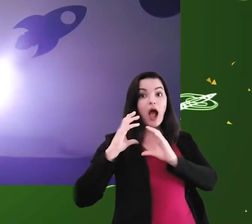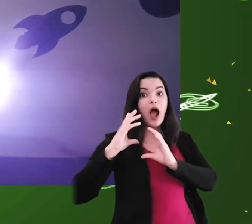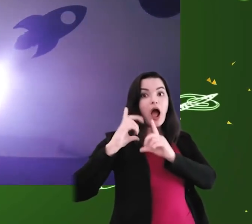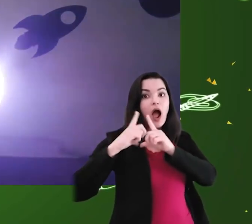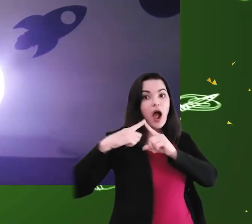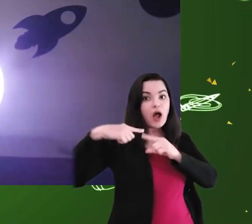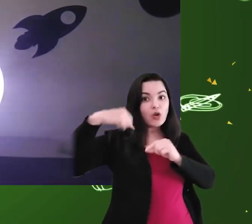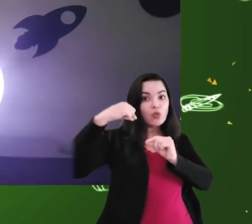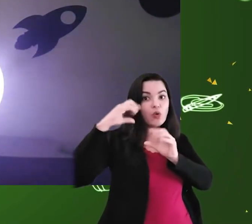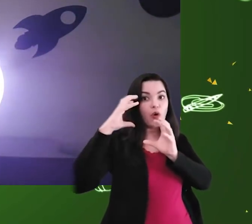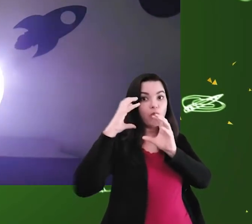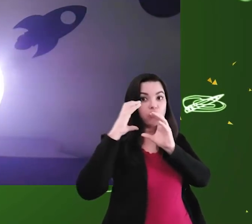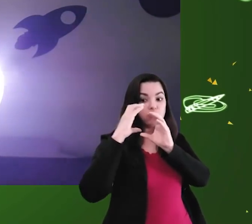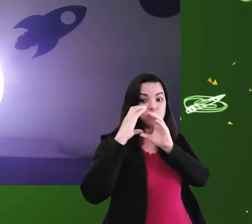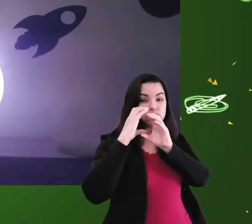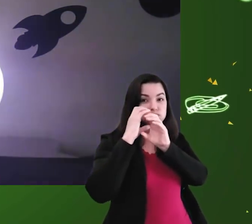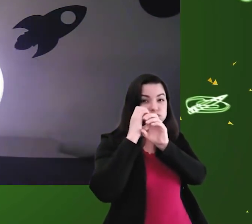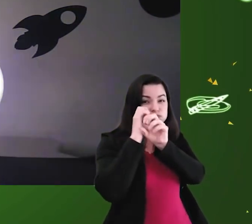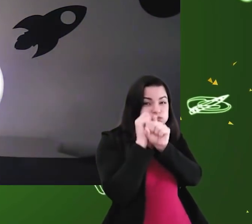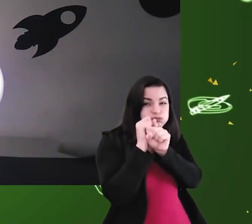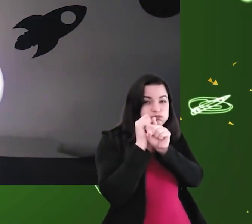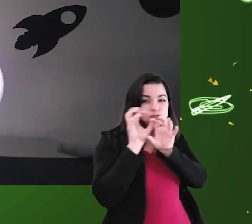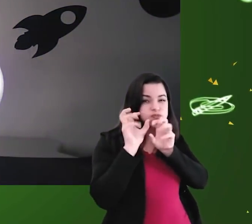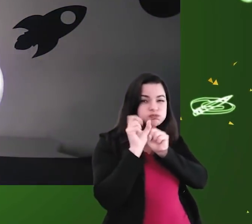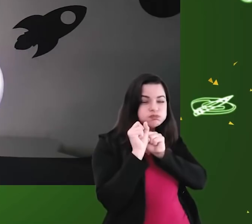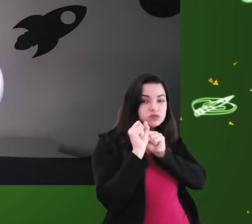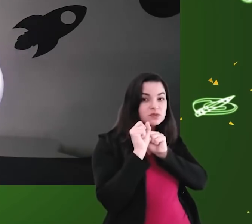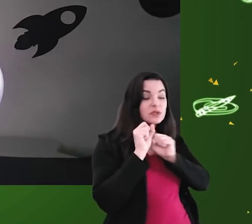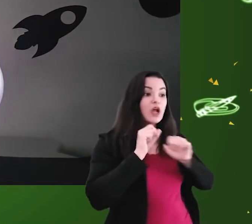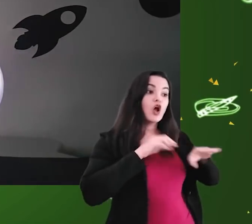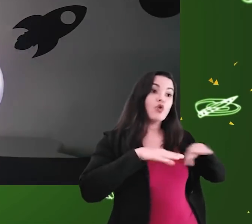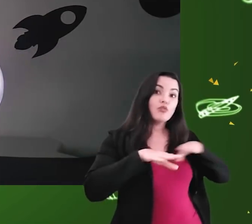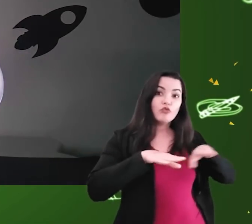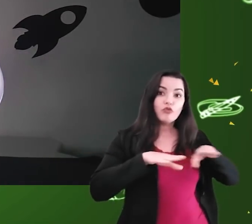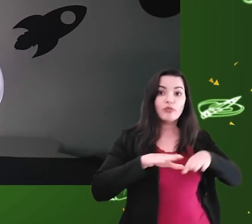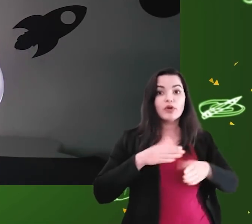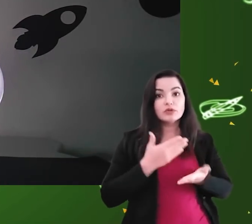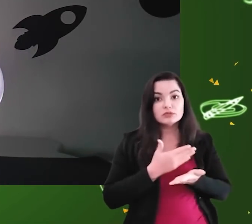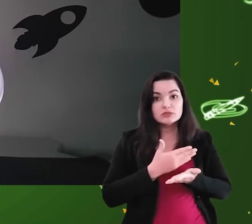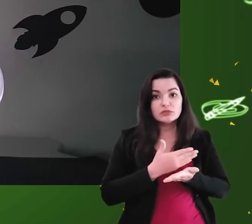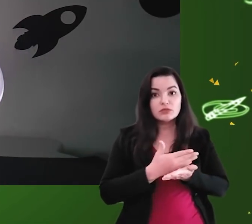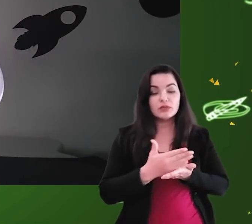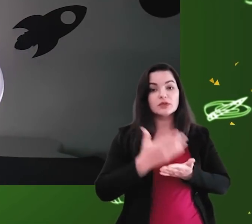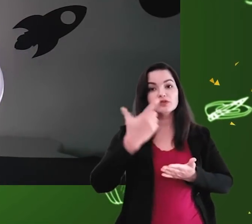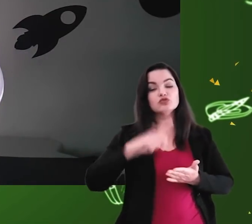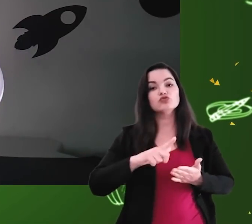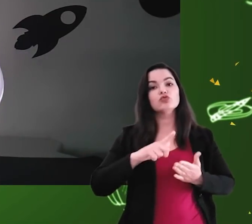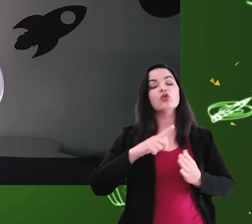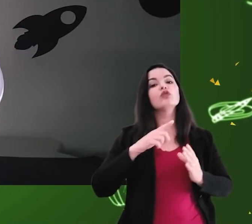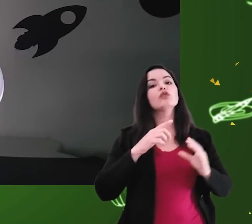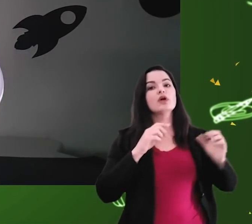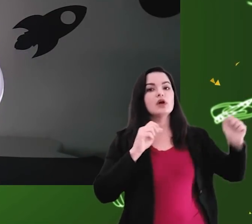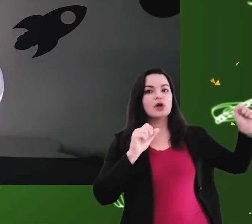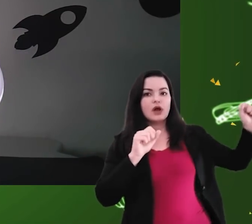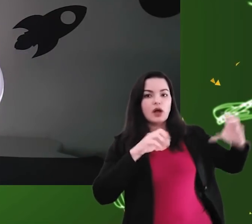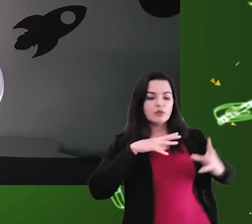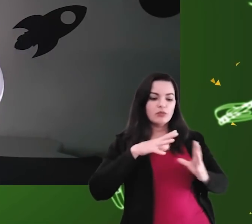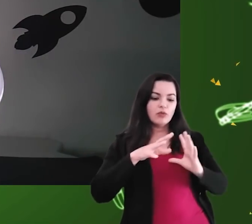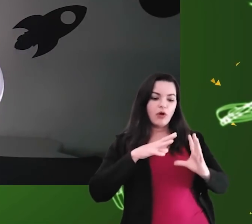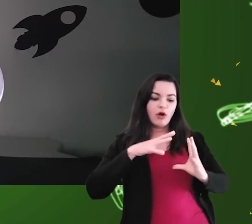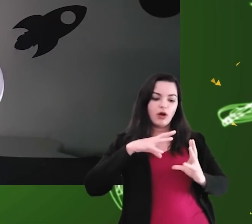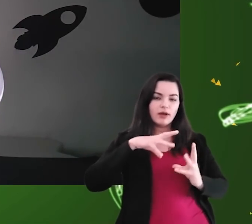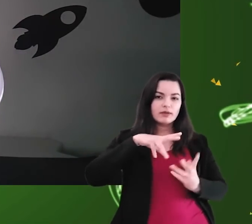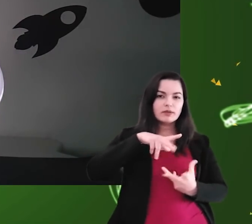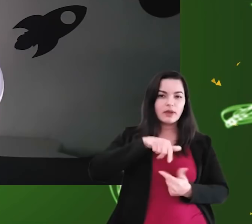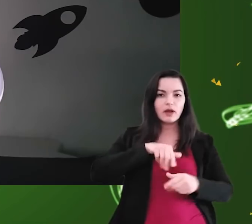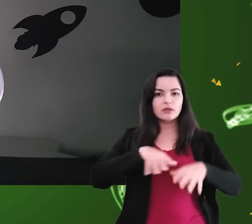vai acontecendo, a luz do sol vai chegar novamente lá na Lua por causa dos